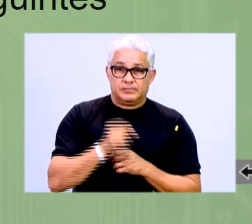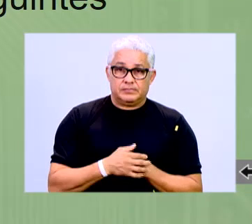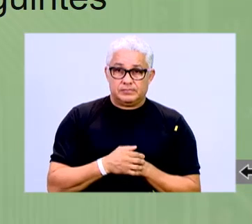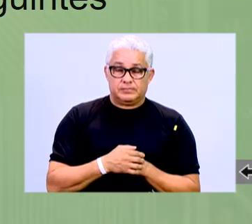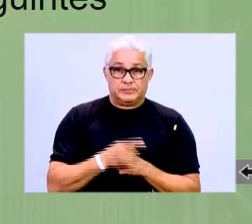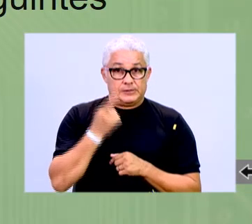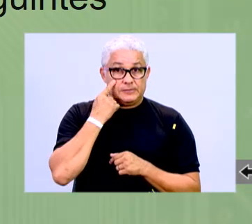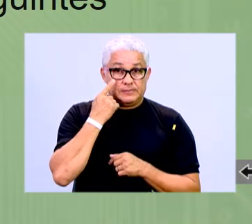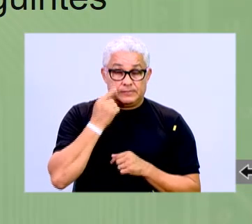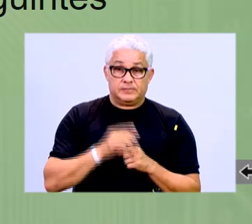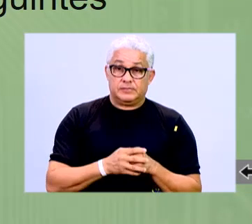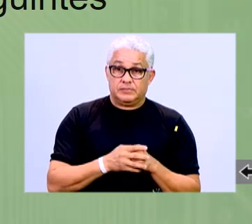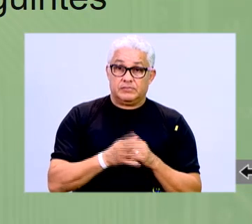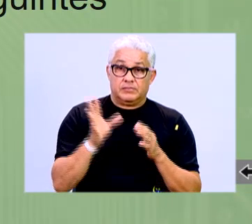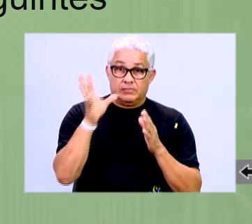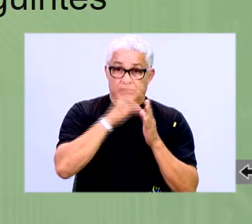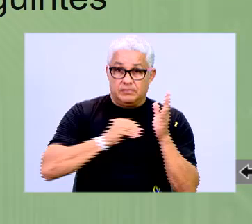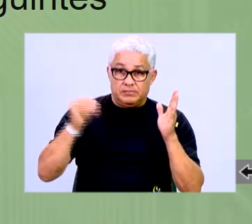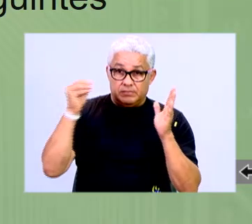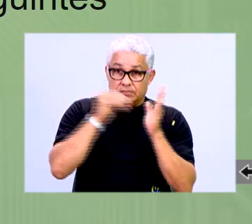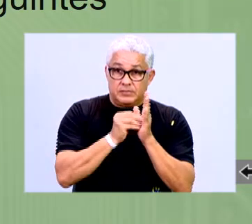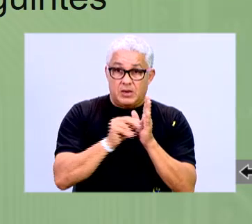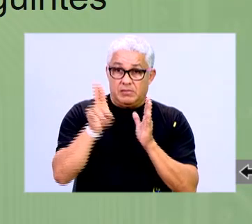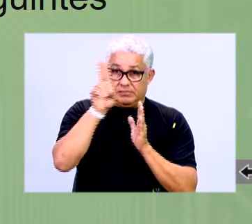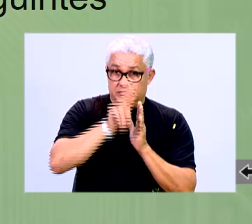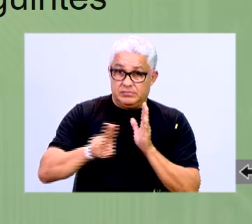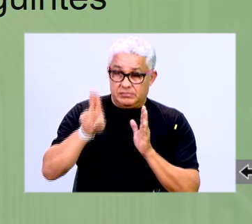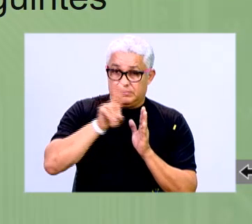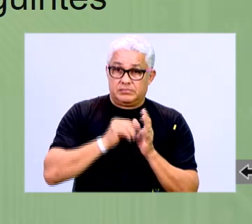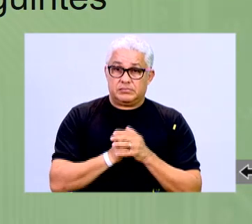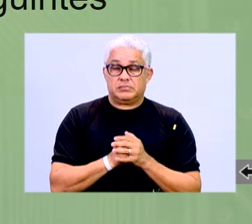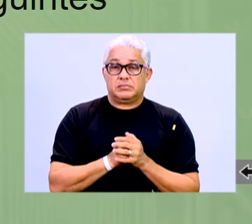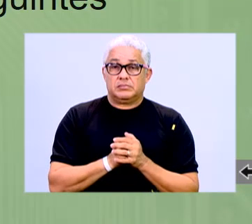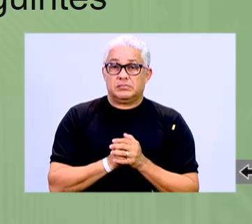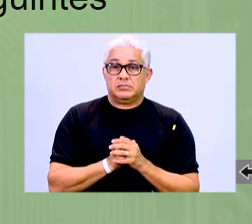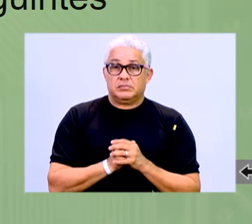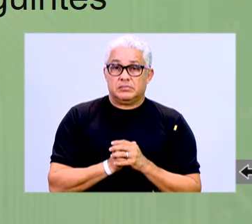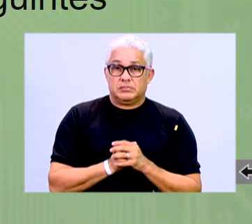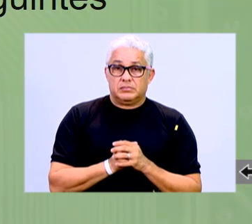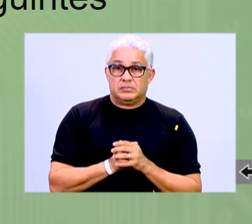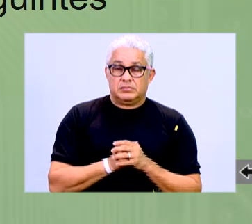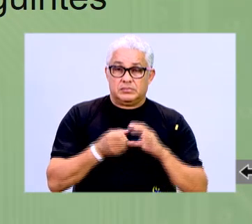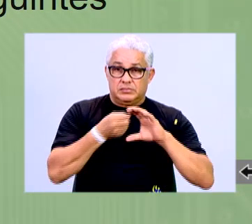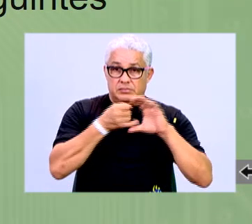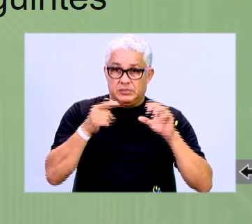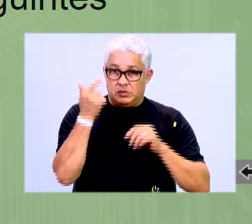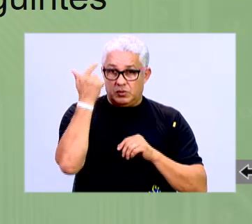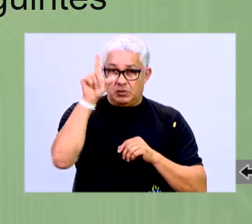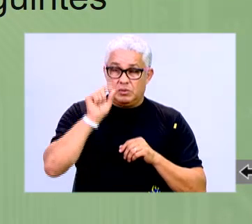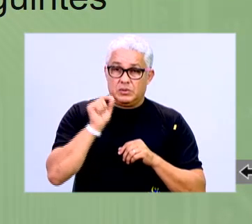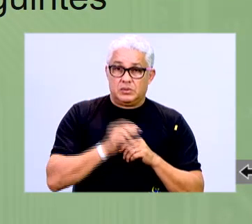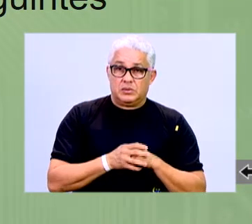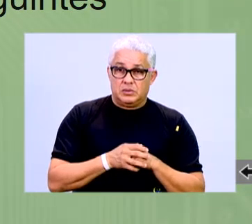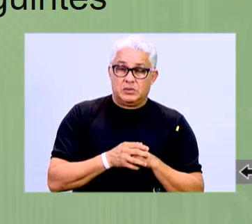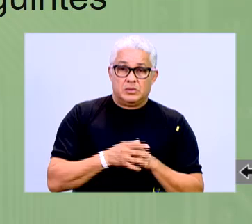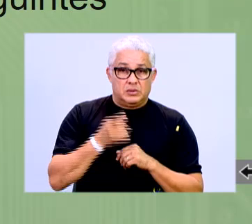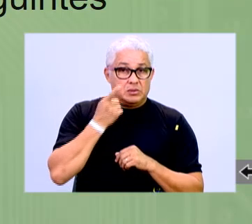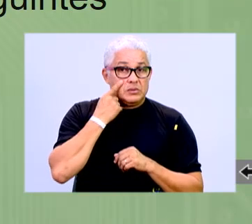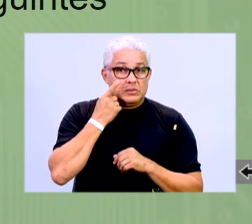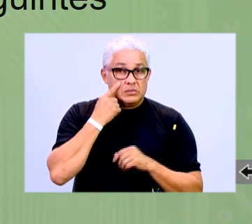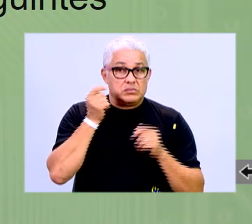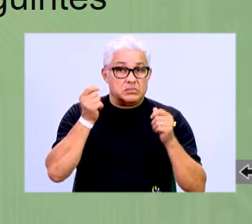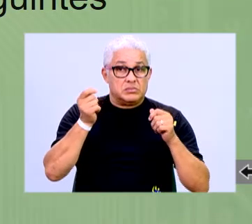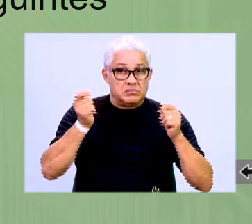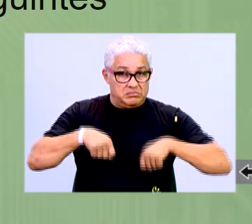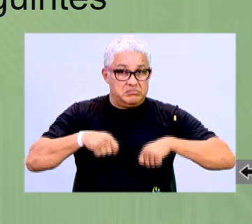na linguagem que está sendo utilizada. Além disso, uma outra característica é de ser verificável,